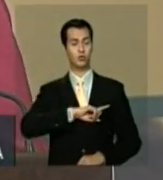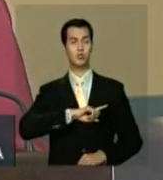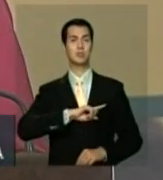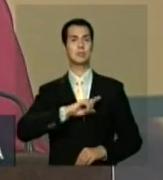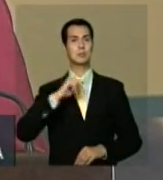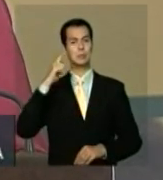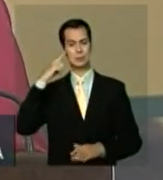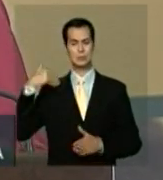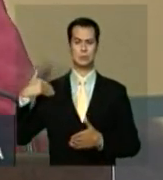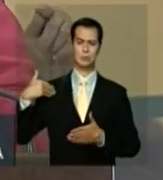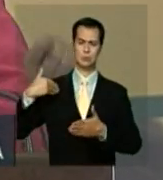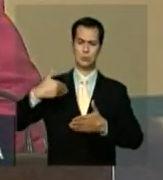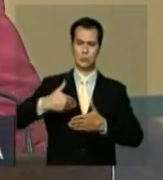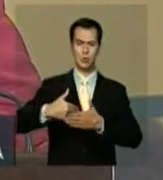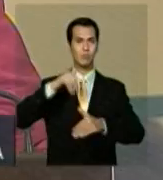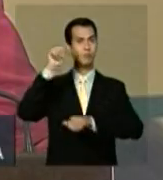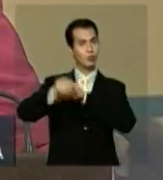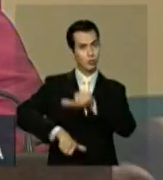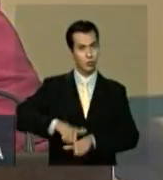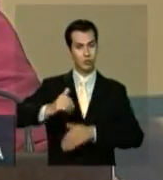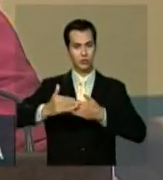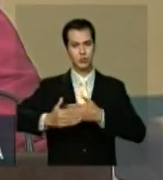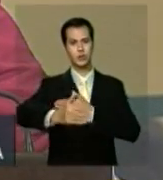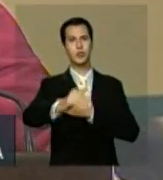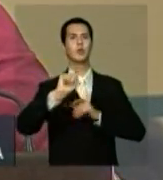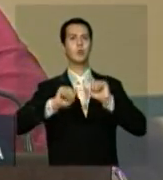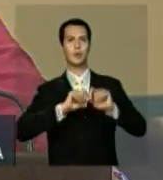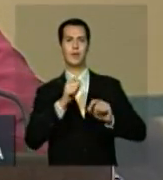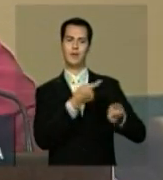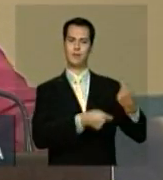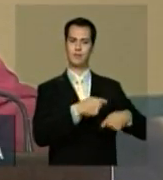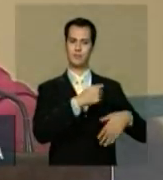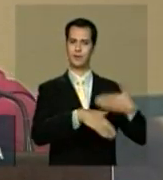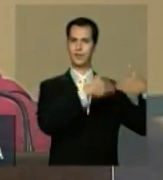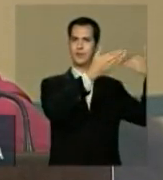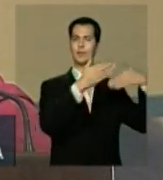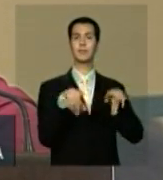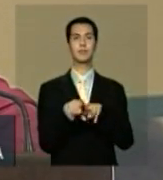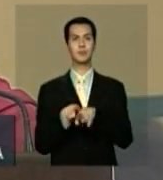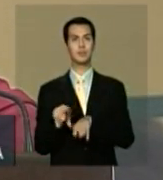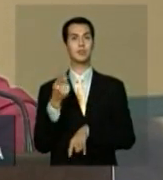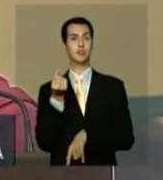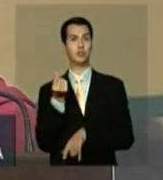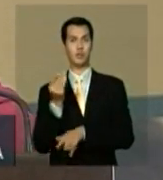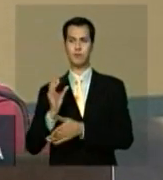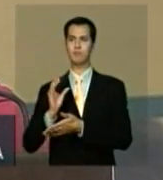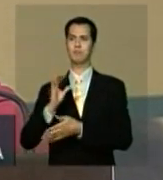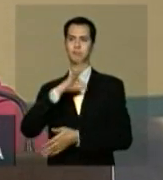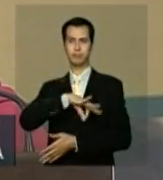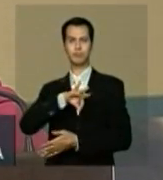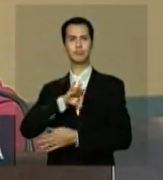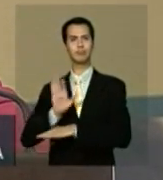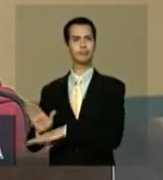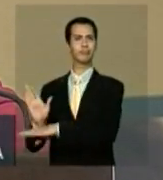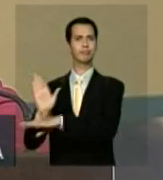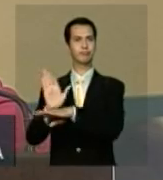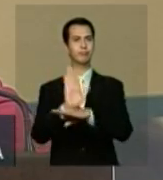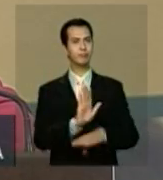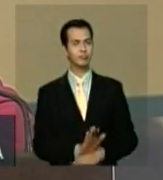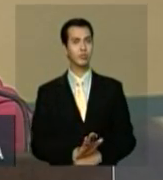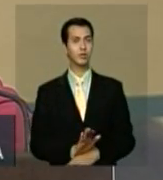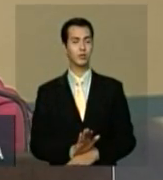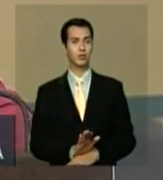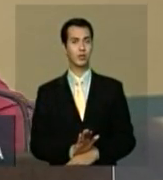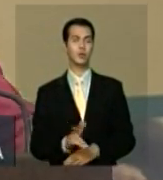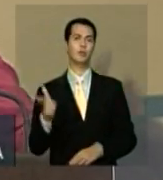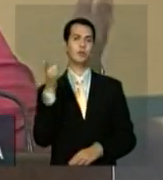de desenvolvimento com distribuição de renda e com redução das desigualdades